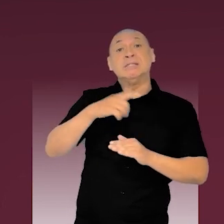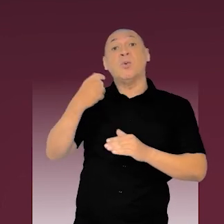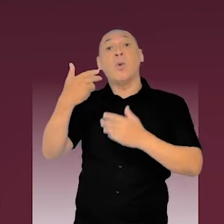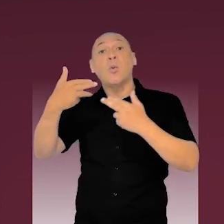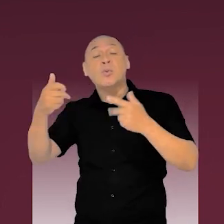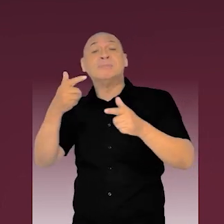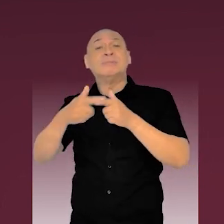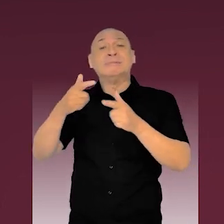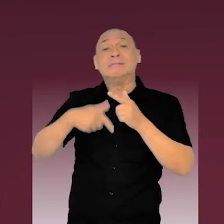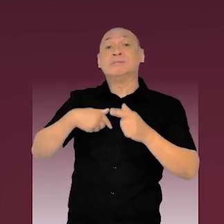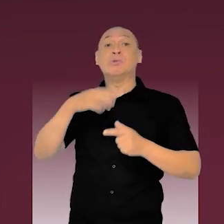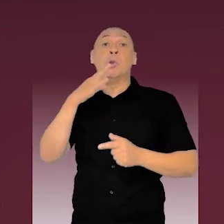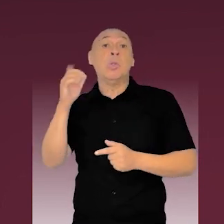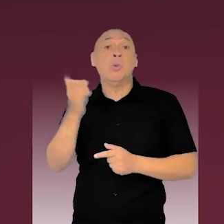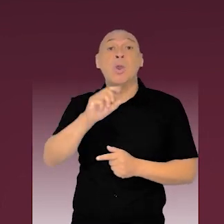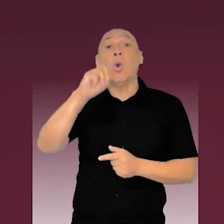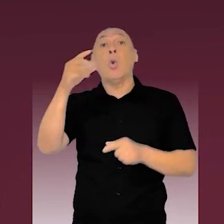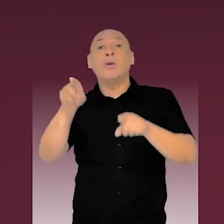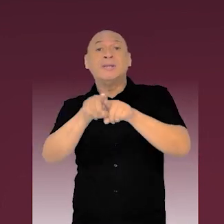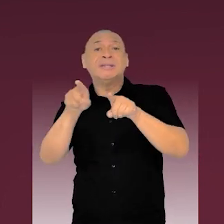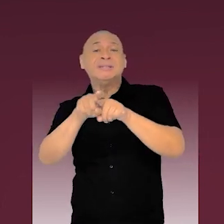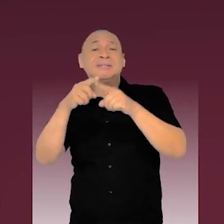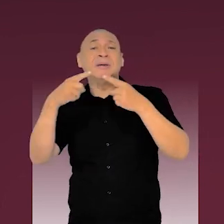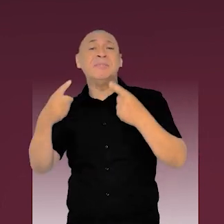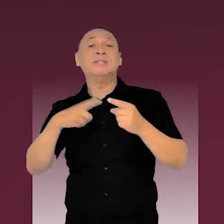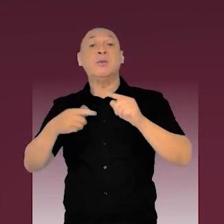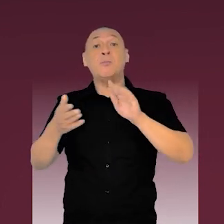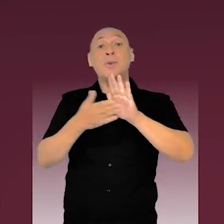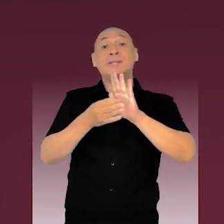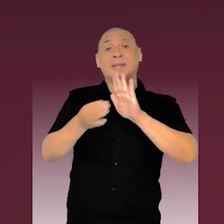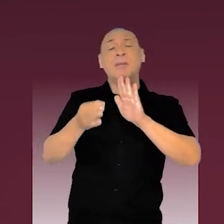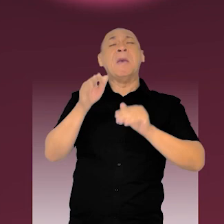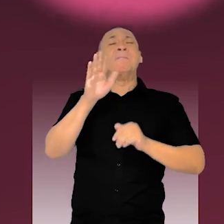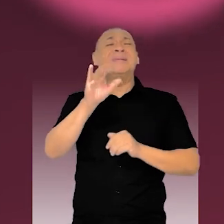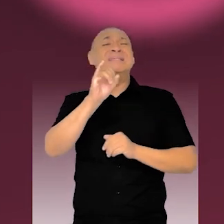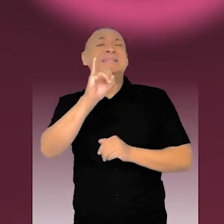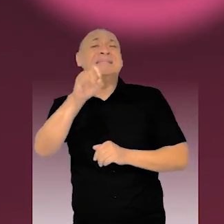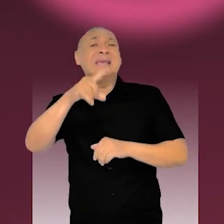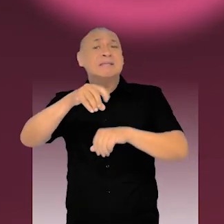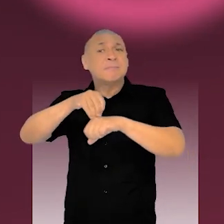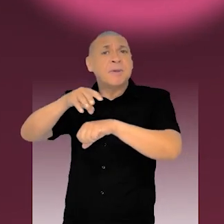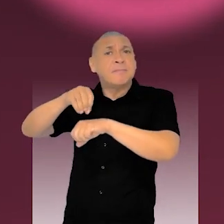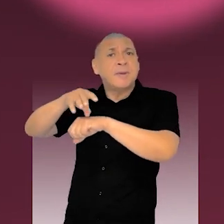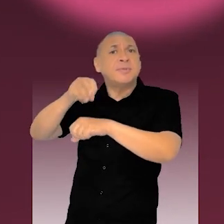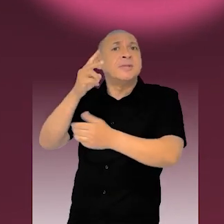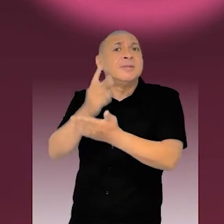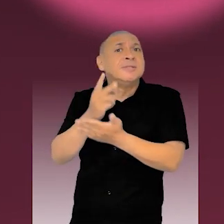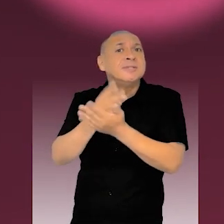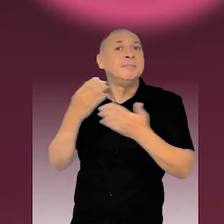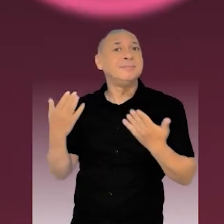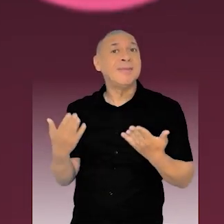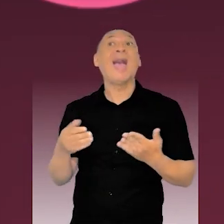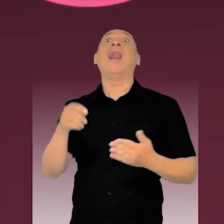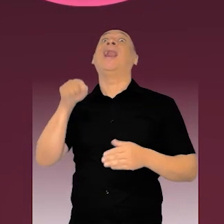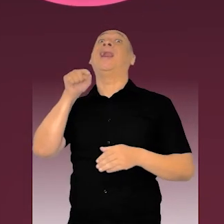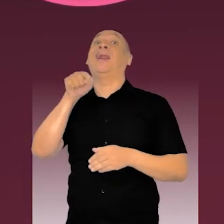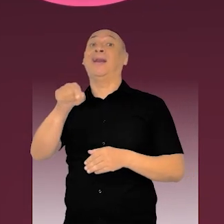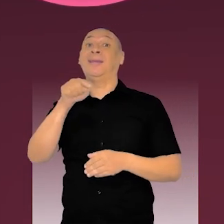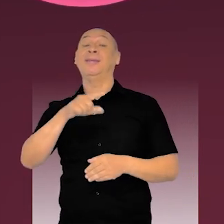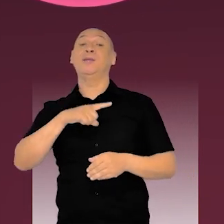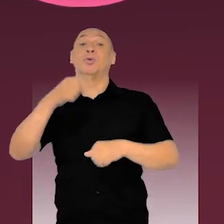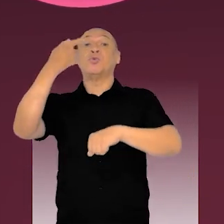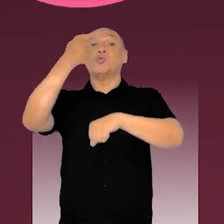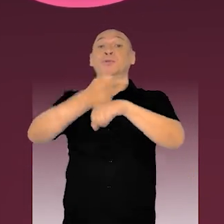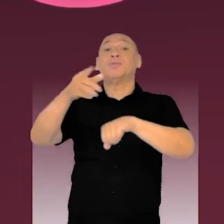situação não prevista nos procedimentos ou mesmo propor novas ideias. Mas e se essa partilha fosse frequente? É aí que entra